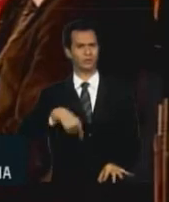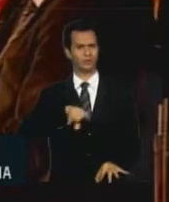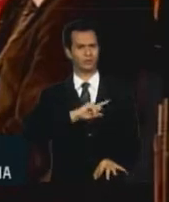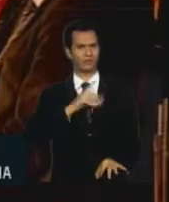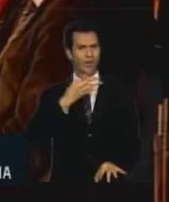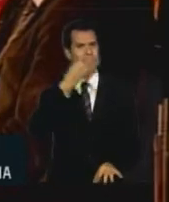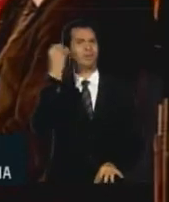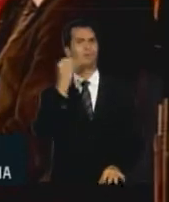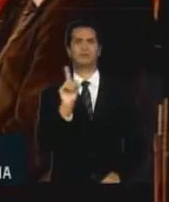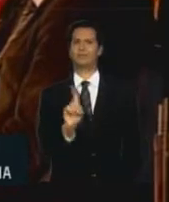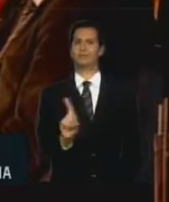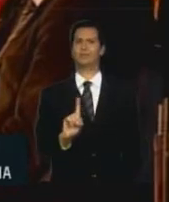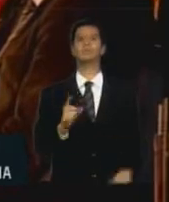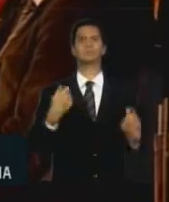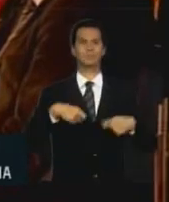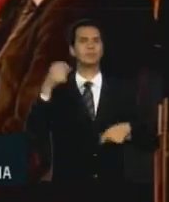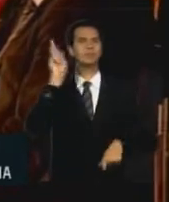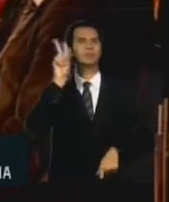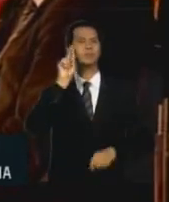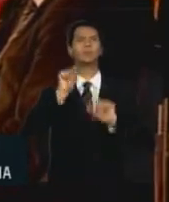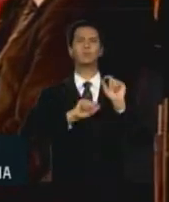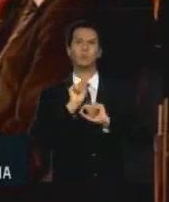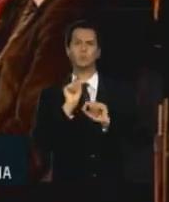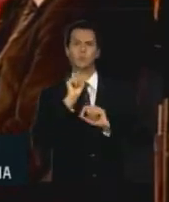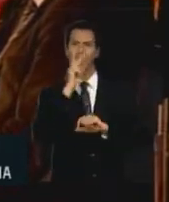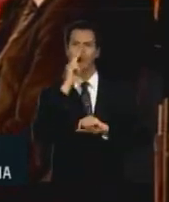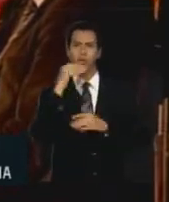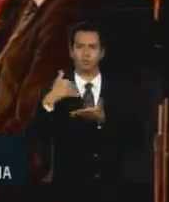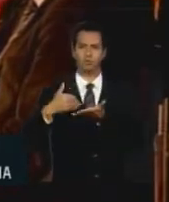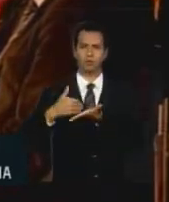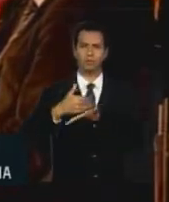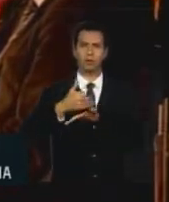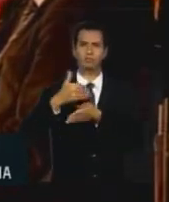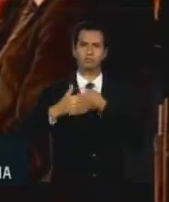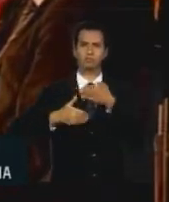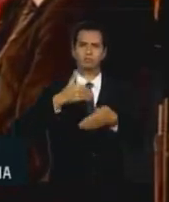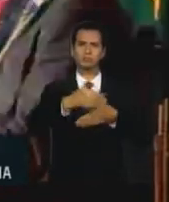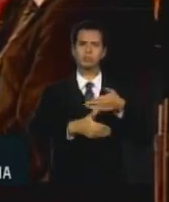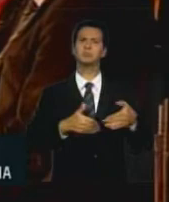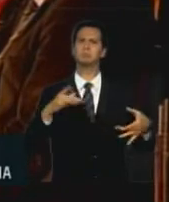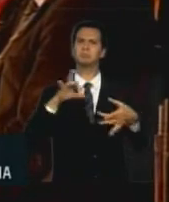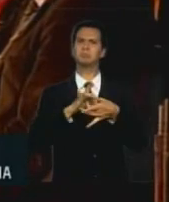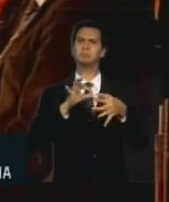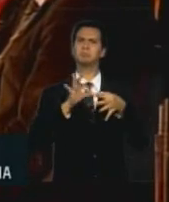plano. Um ciclo de coerência, porque esta demanda judicial,